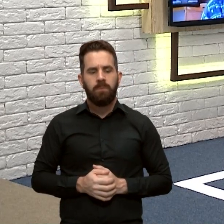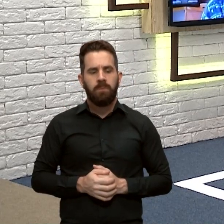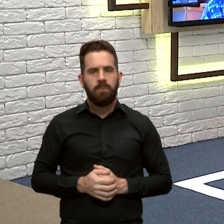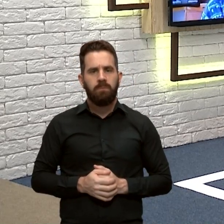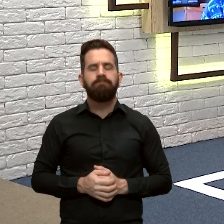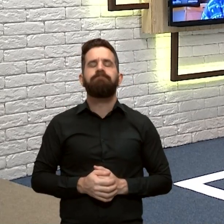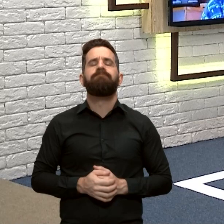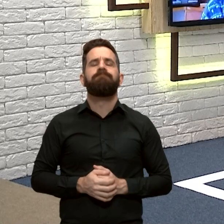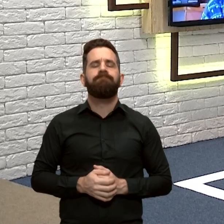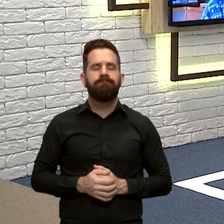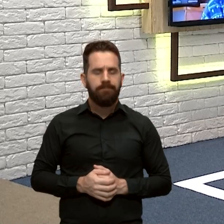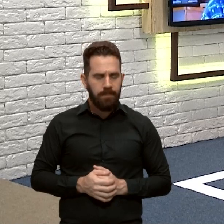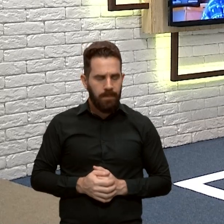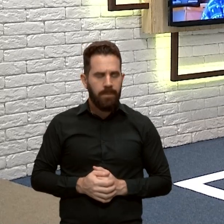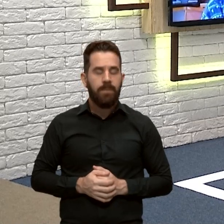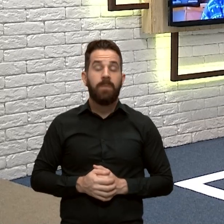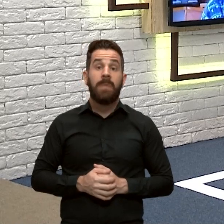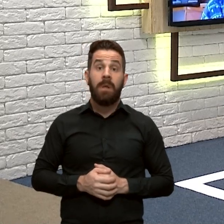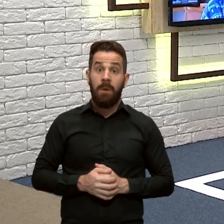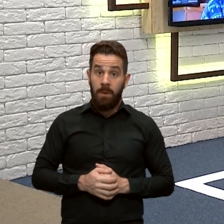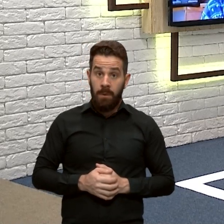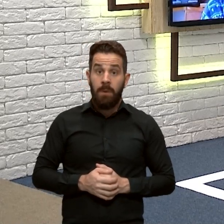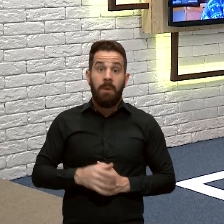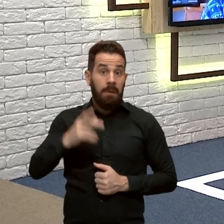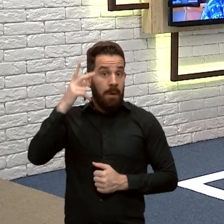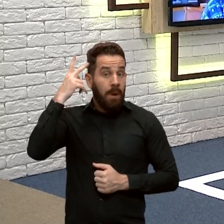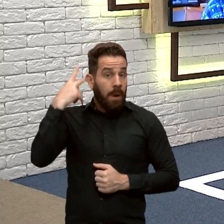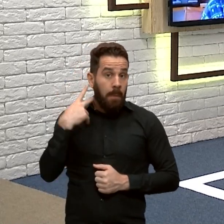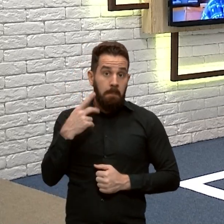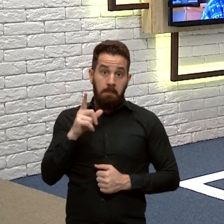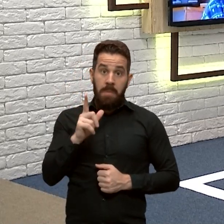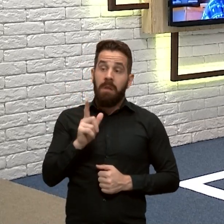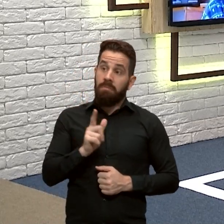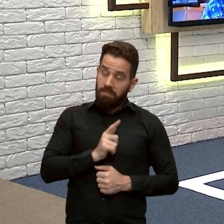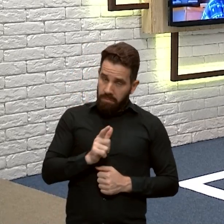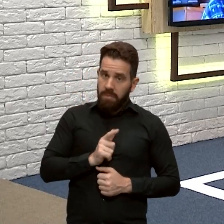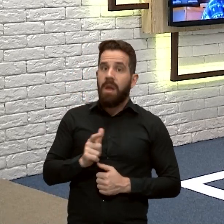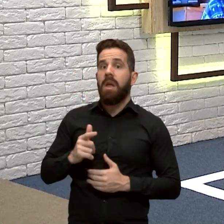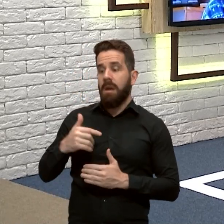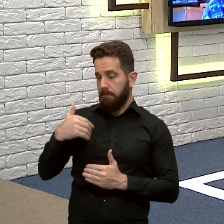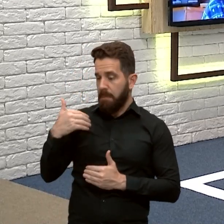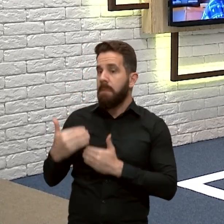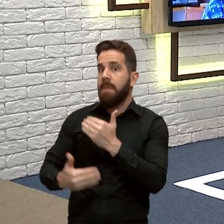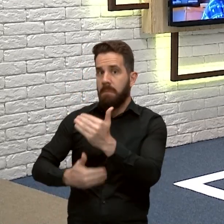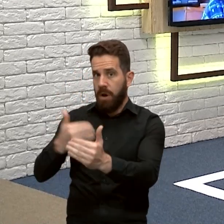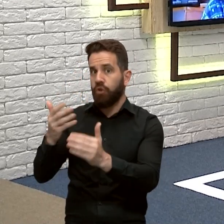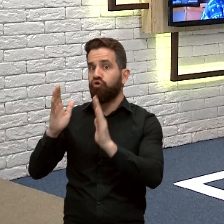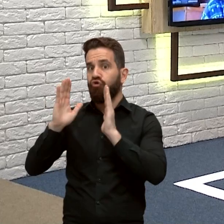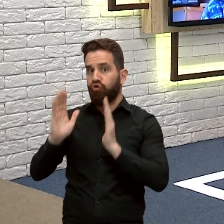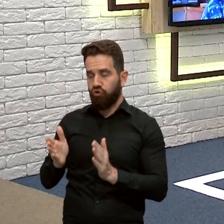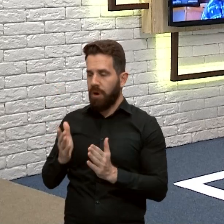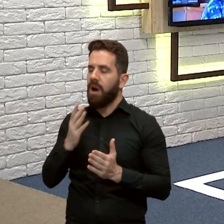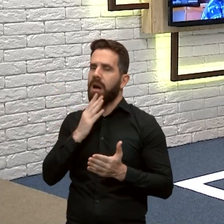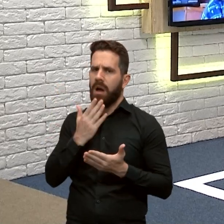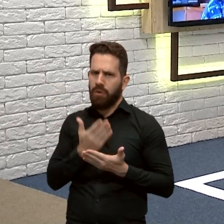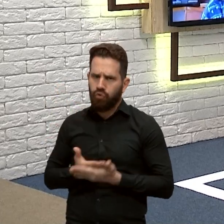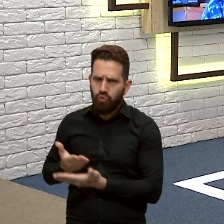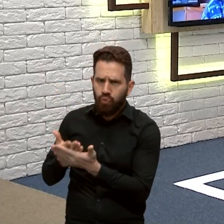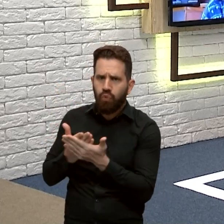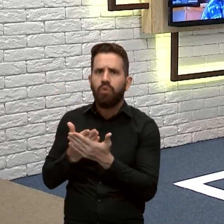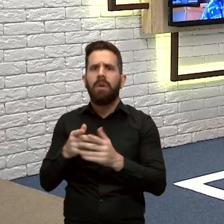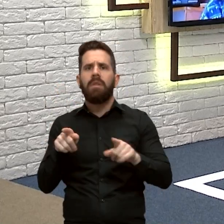ocorreram, né, e ainda estão ocorrendo, claro, alguns avanços, especialmente no âmbito das políticas públicas